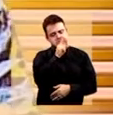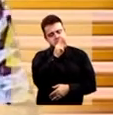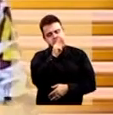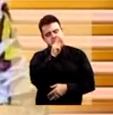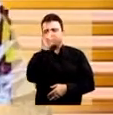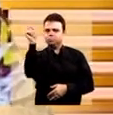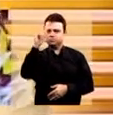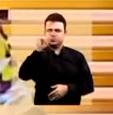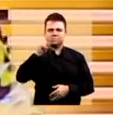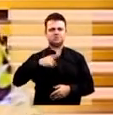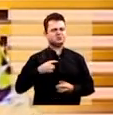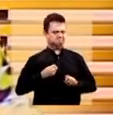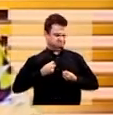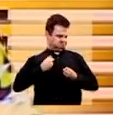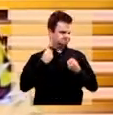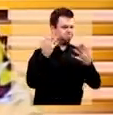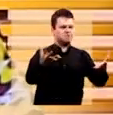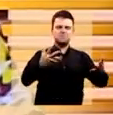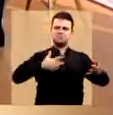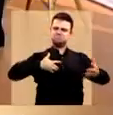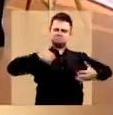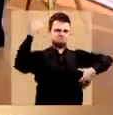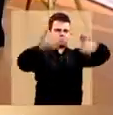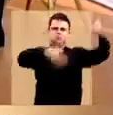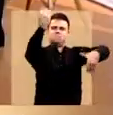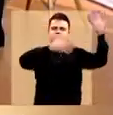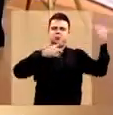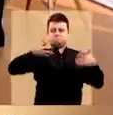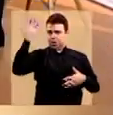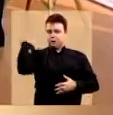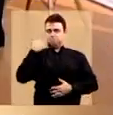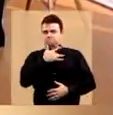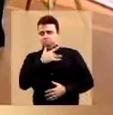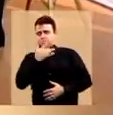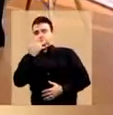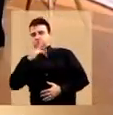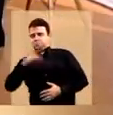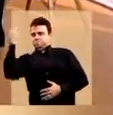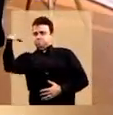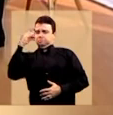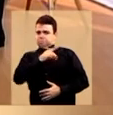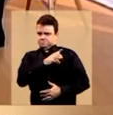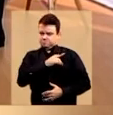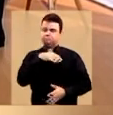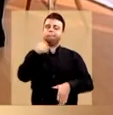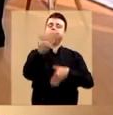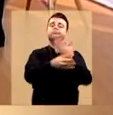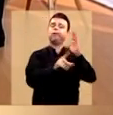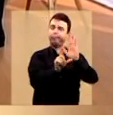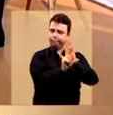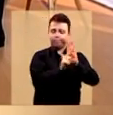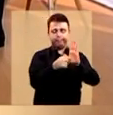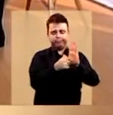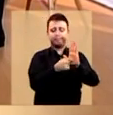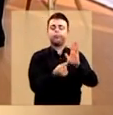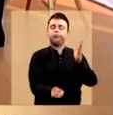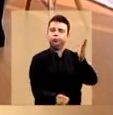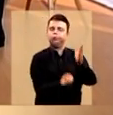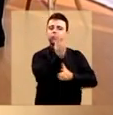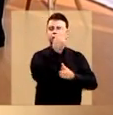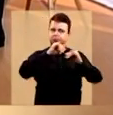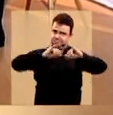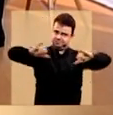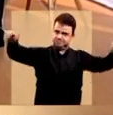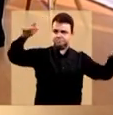mais. E antes se calavam, tinham medo, né? Aí também precisou, né, vir a lei para ser respeitada também,